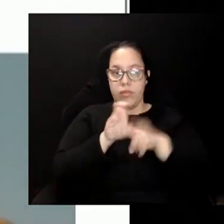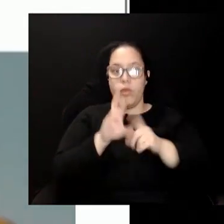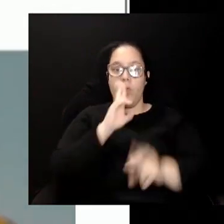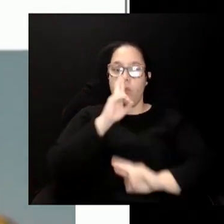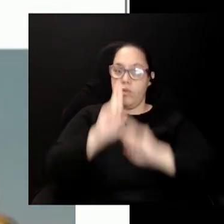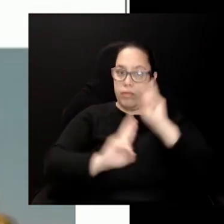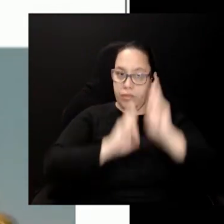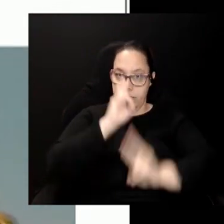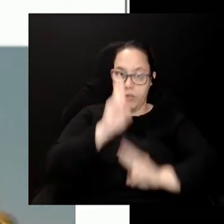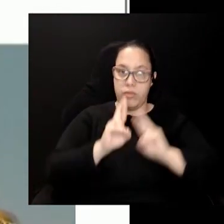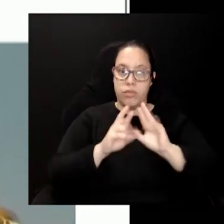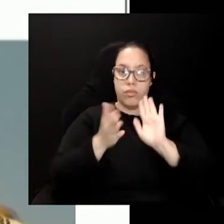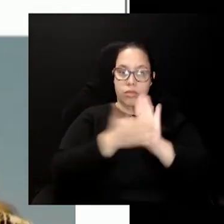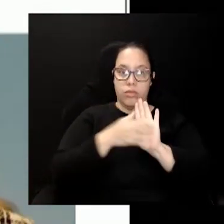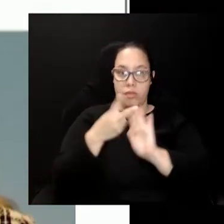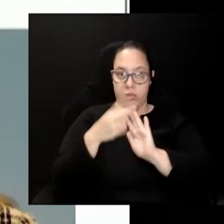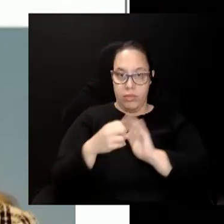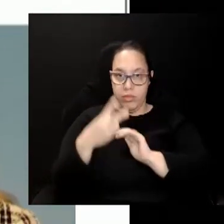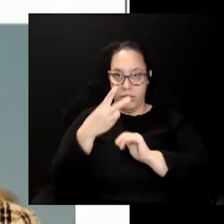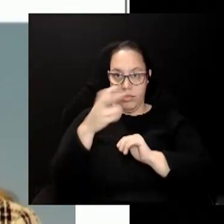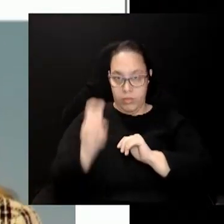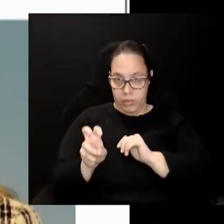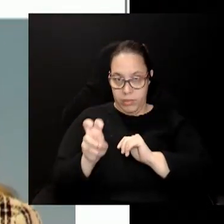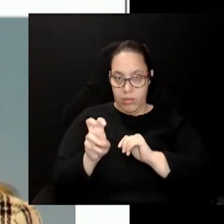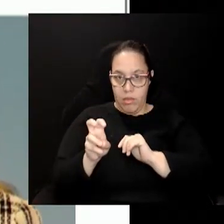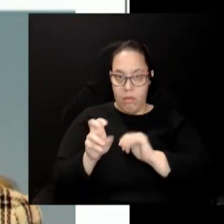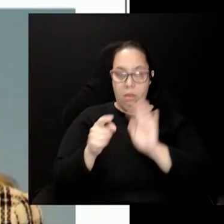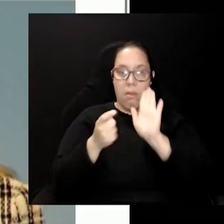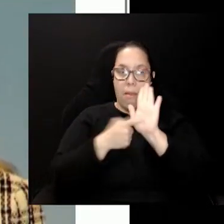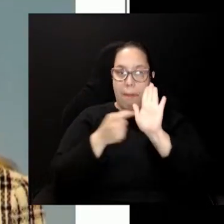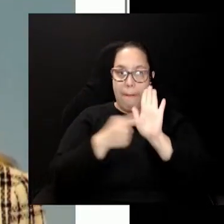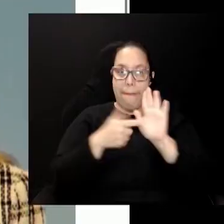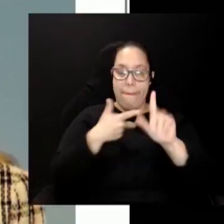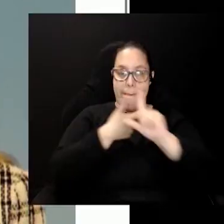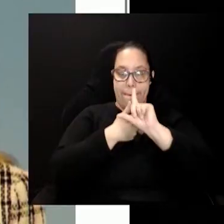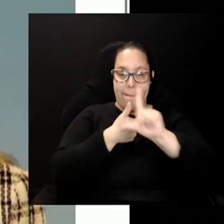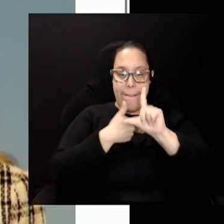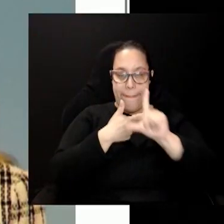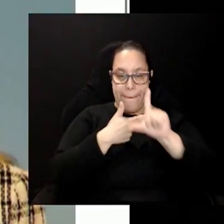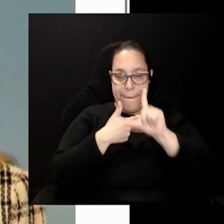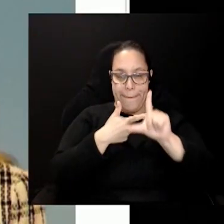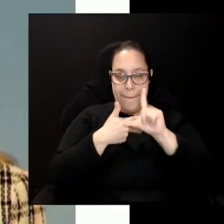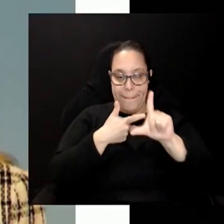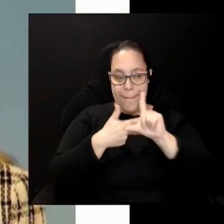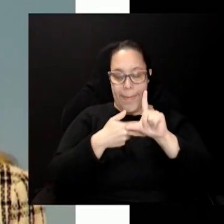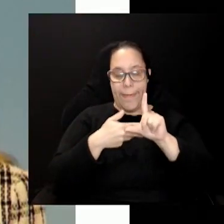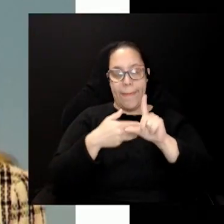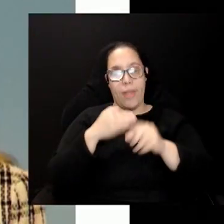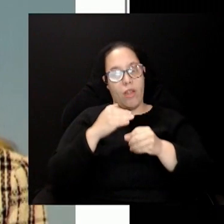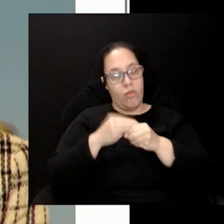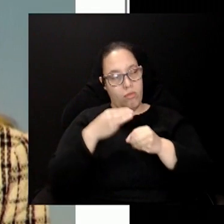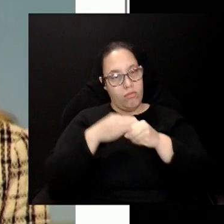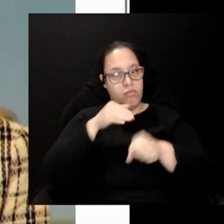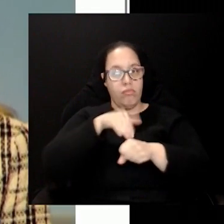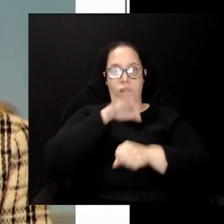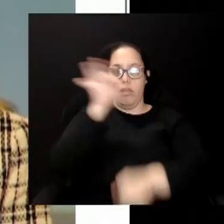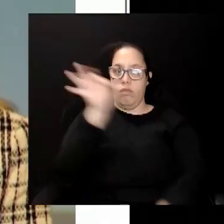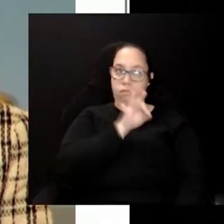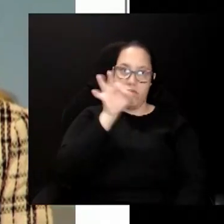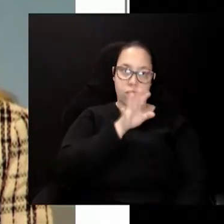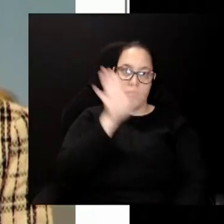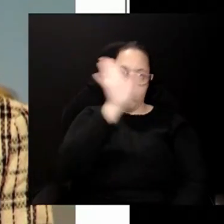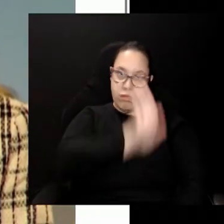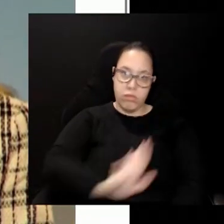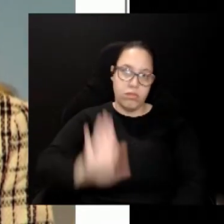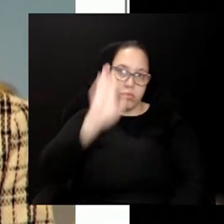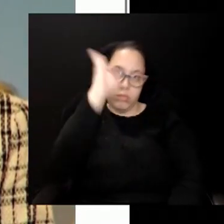de 2025 apontaram que o Legislativo Municipal está acima da média nacional dos órgãos legislativos,